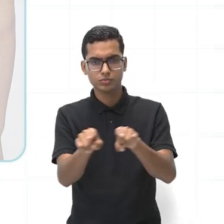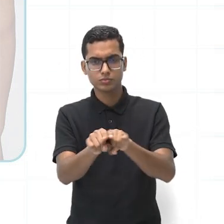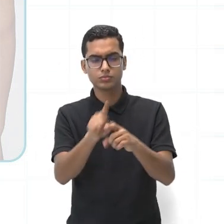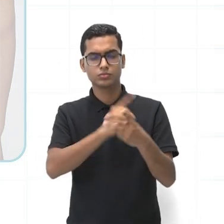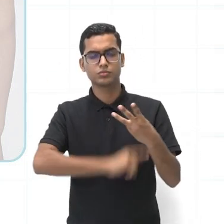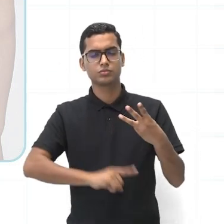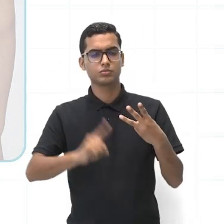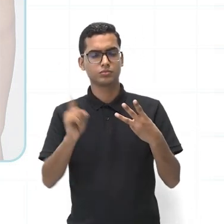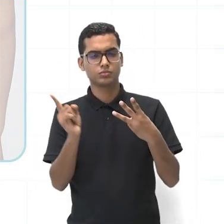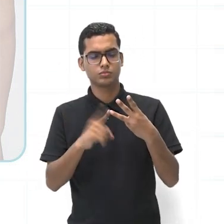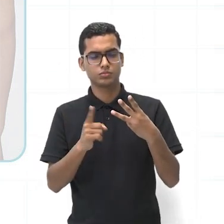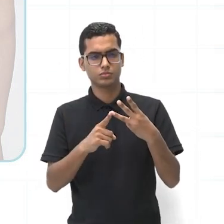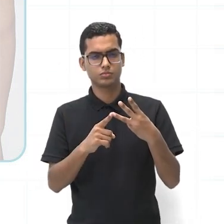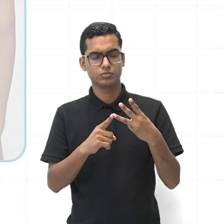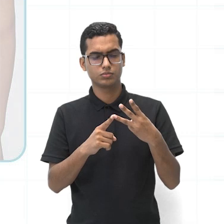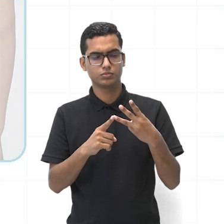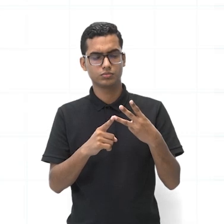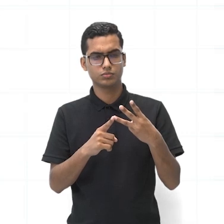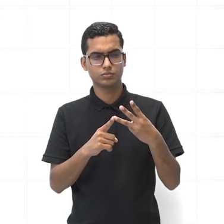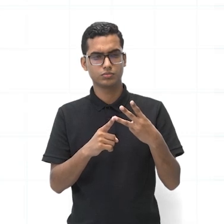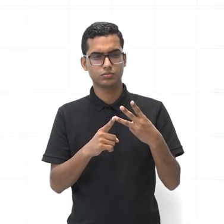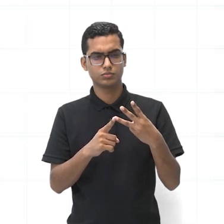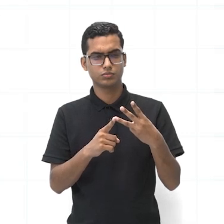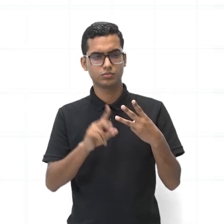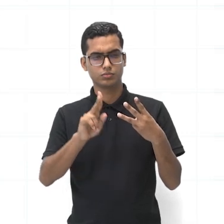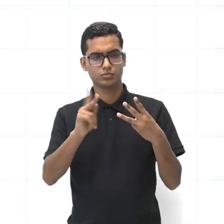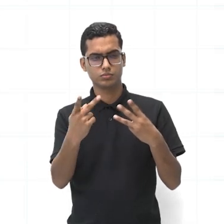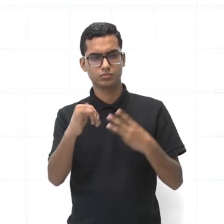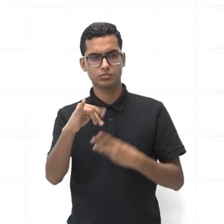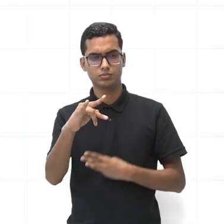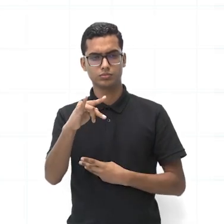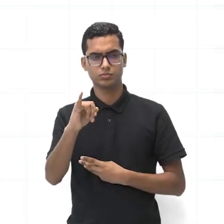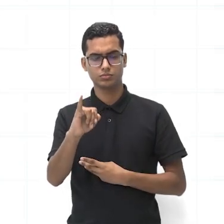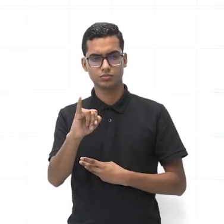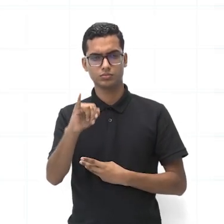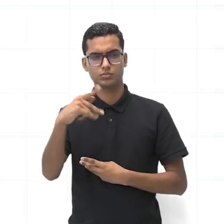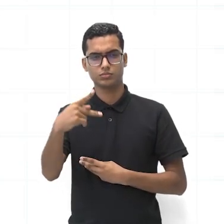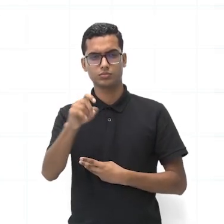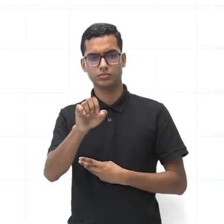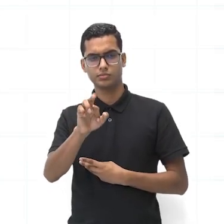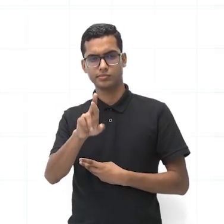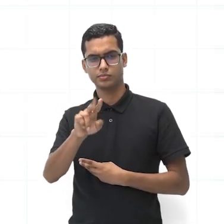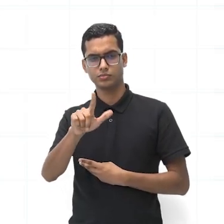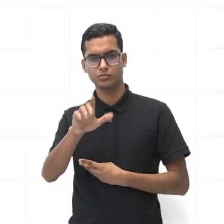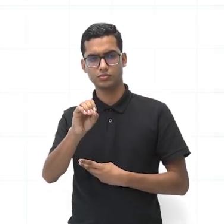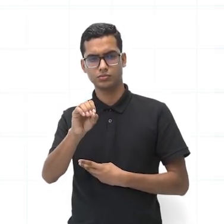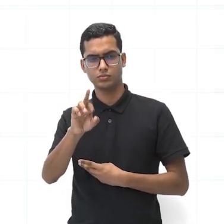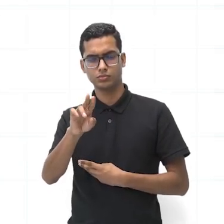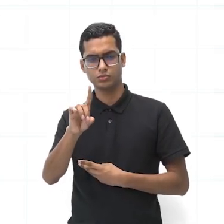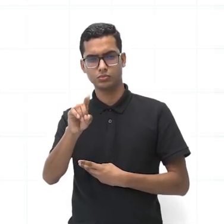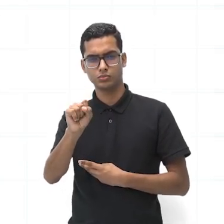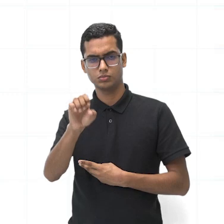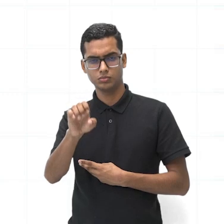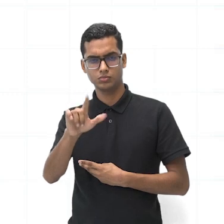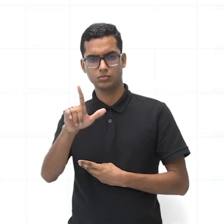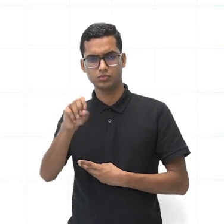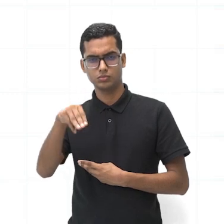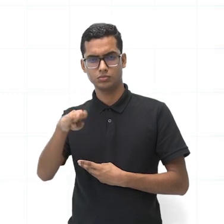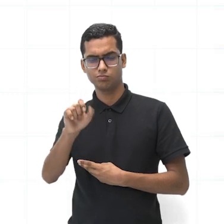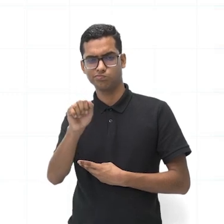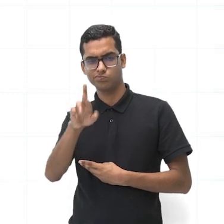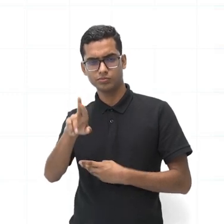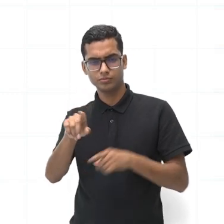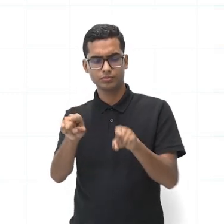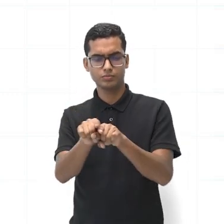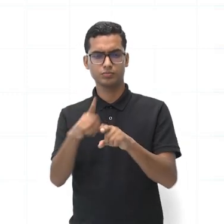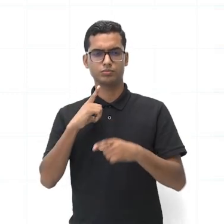que vai causar um desajuste lá na coluna, lá embaixo, olha só. Para a gente saber melhor, a imagem que